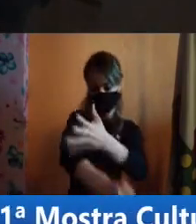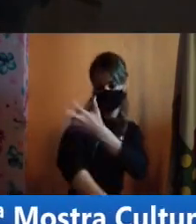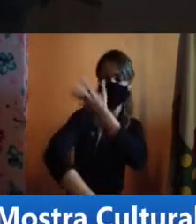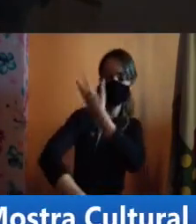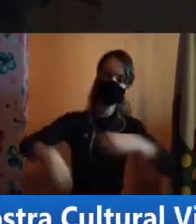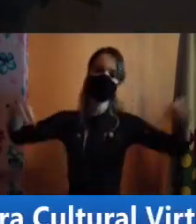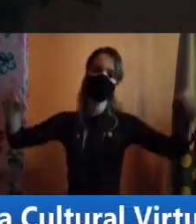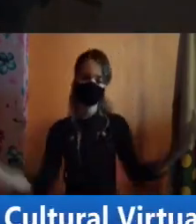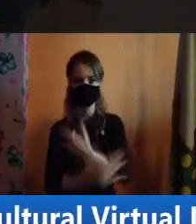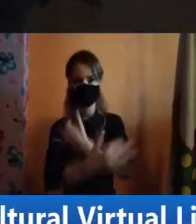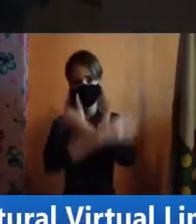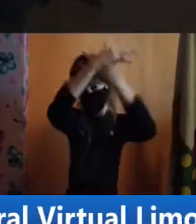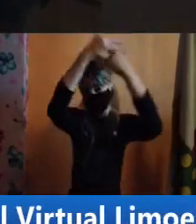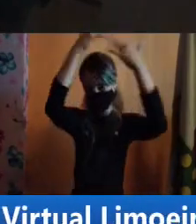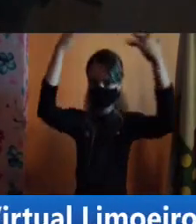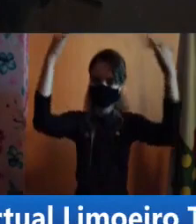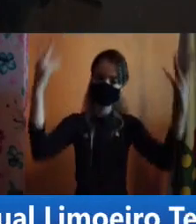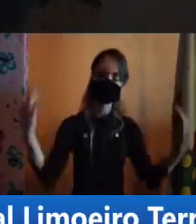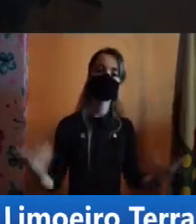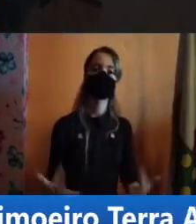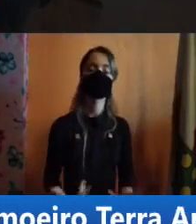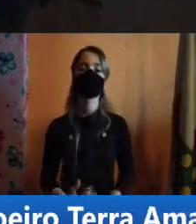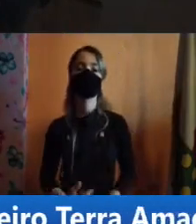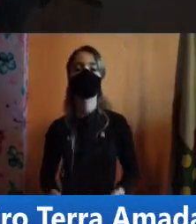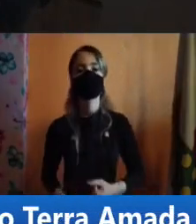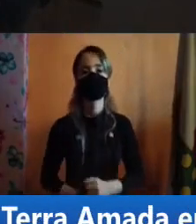Cheia de encantos mil,